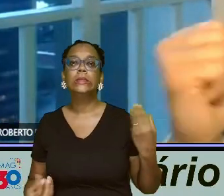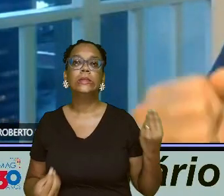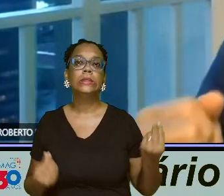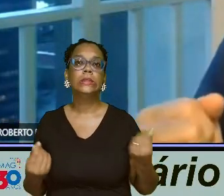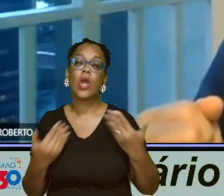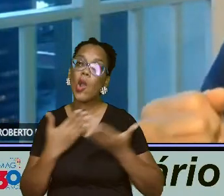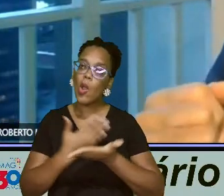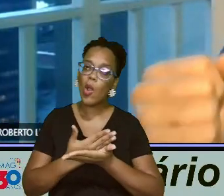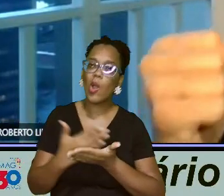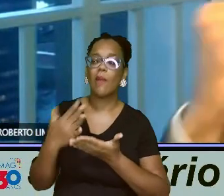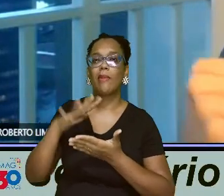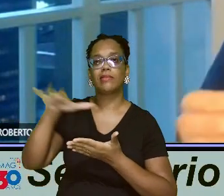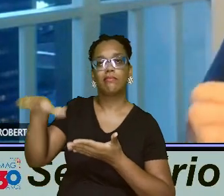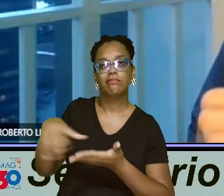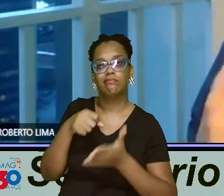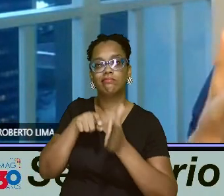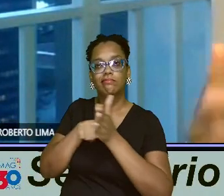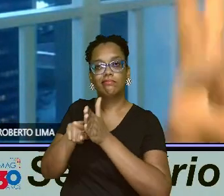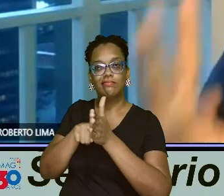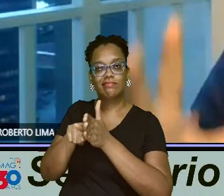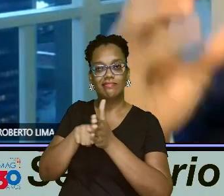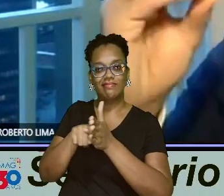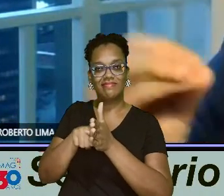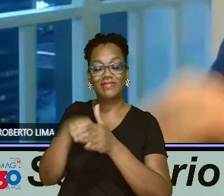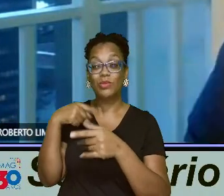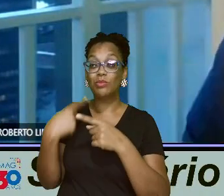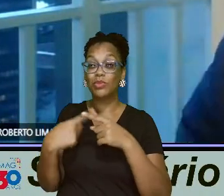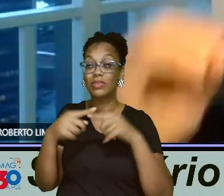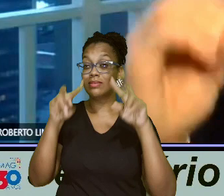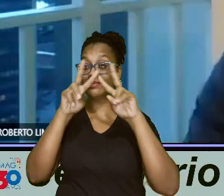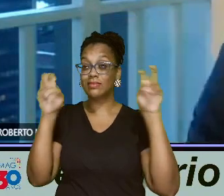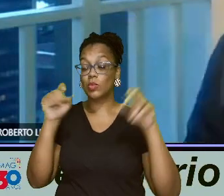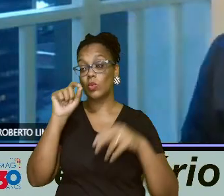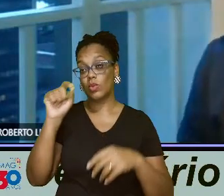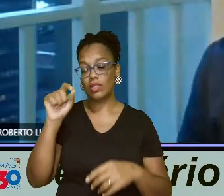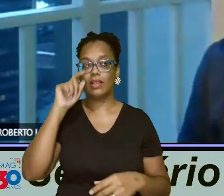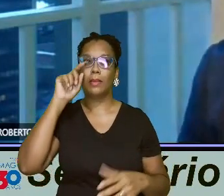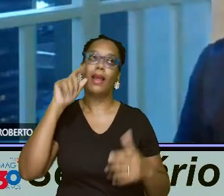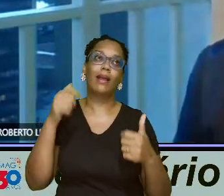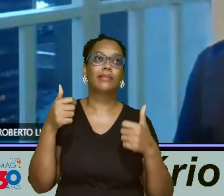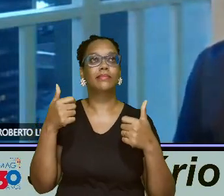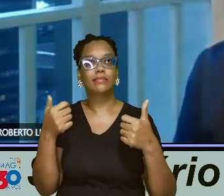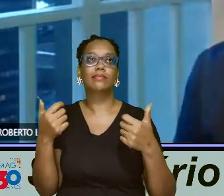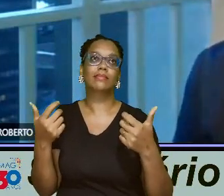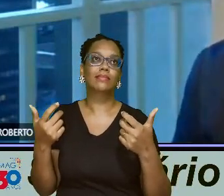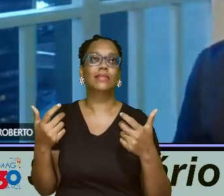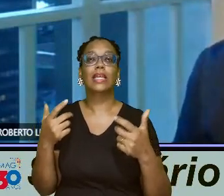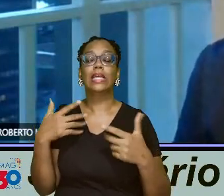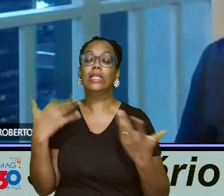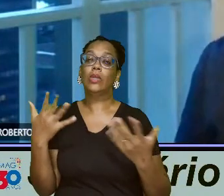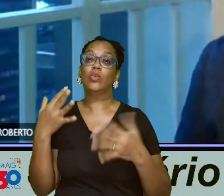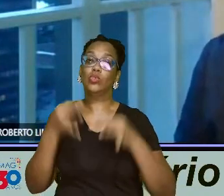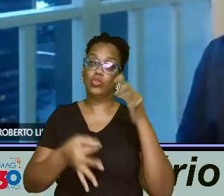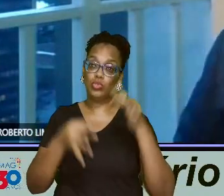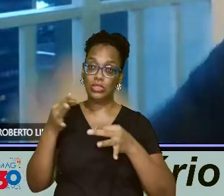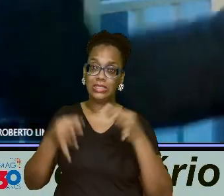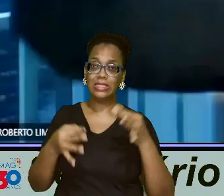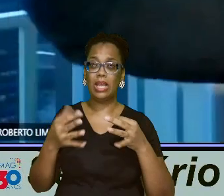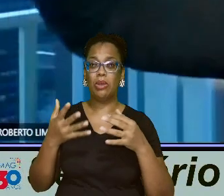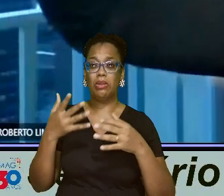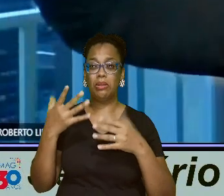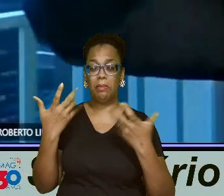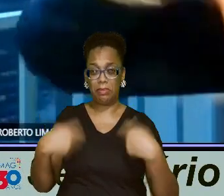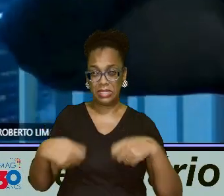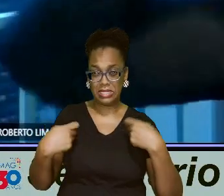pesquisa. Porque a grande questão era, olha, então o judiciário está se utilizando de